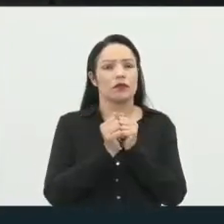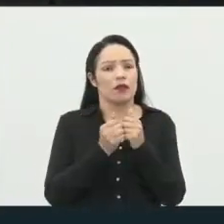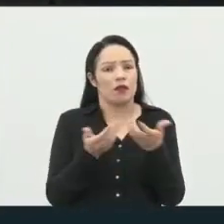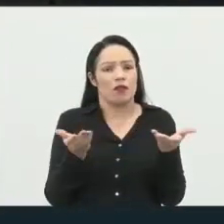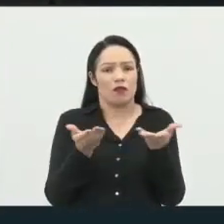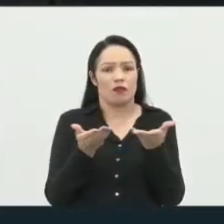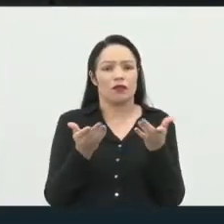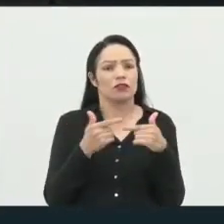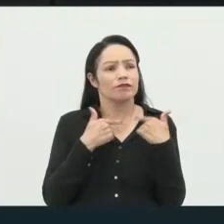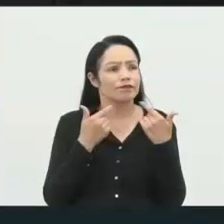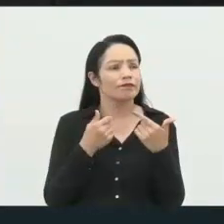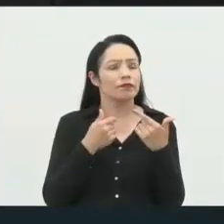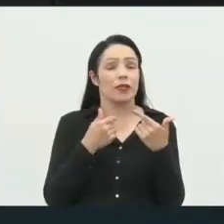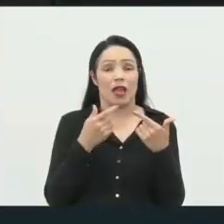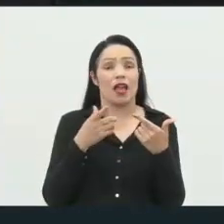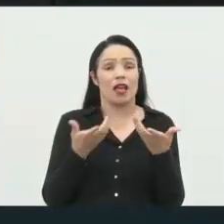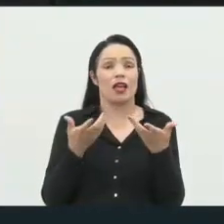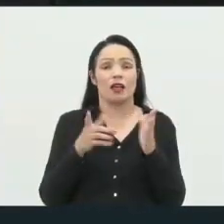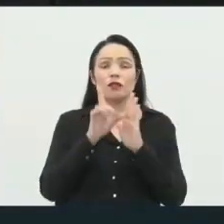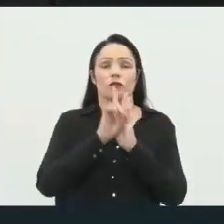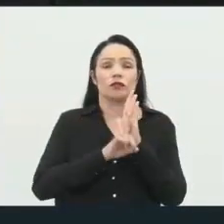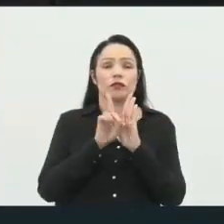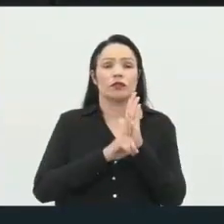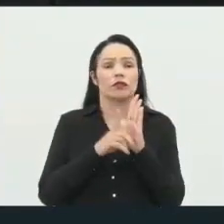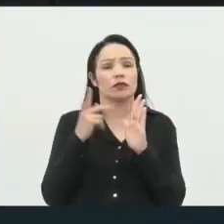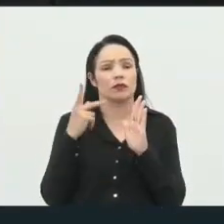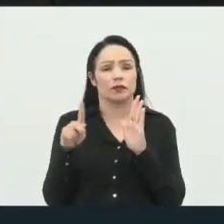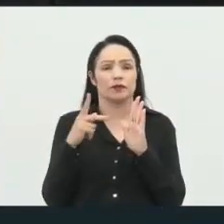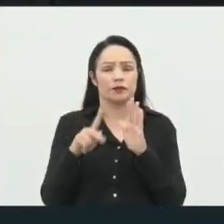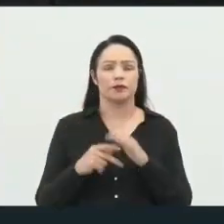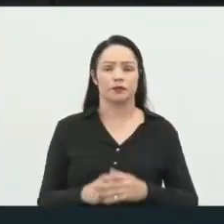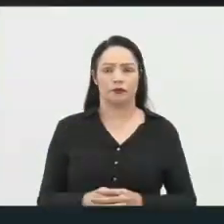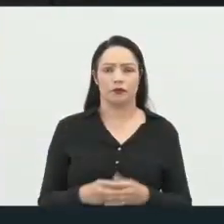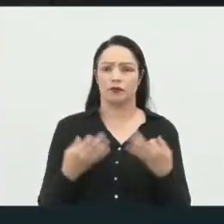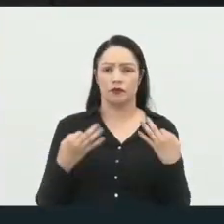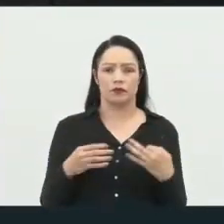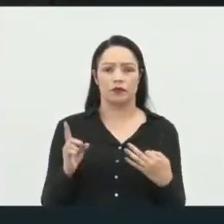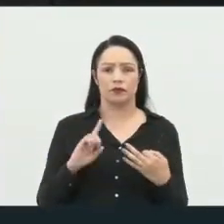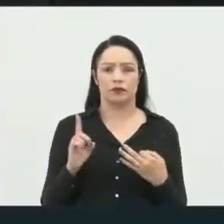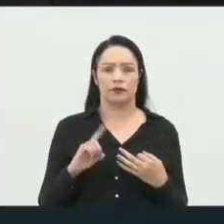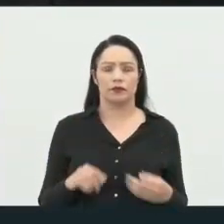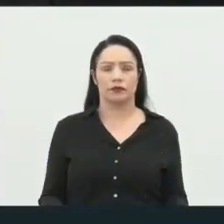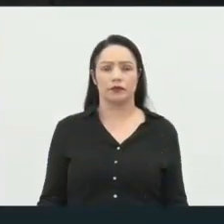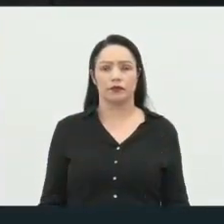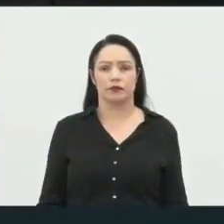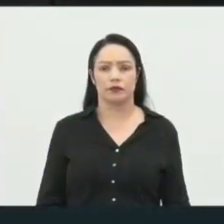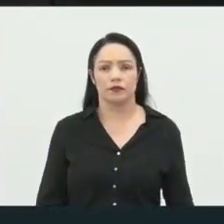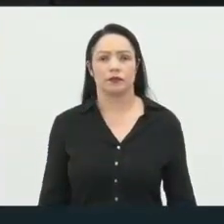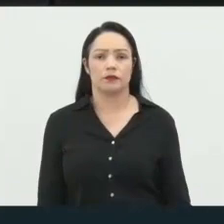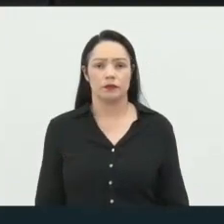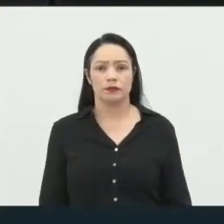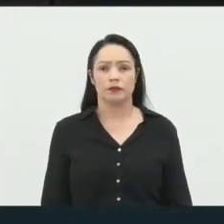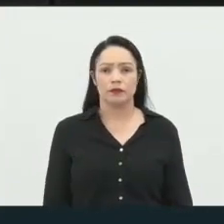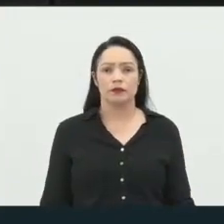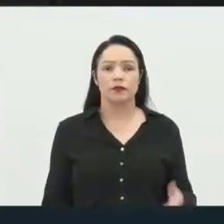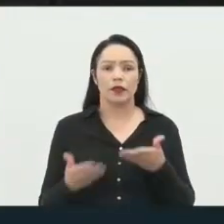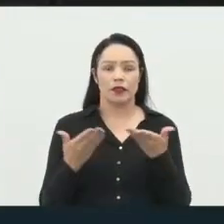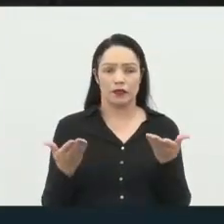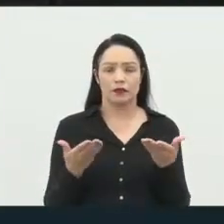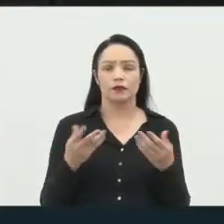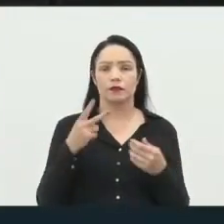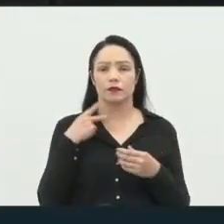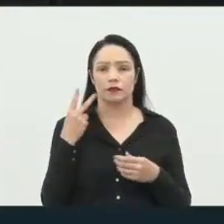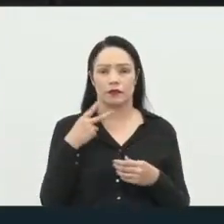um direito que é deles é injusto esse tipo de situação o senhor deveria vereadores o papel do